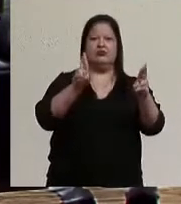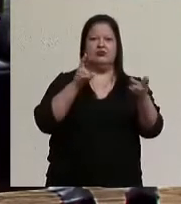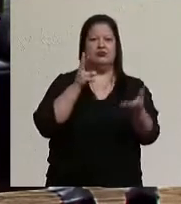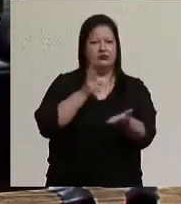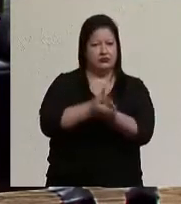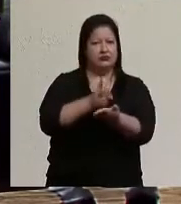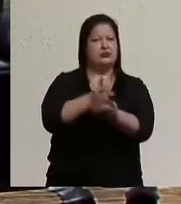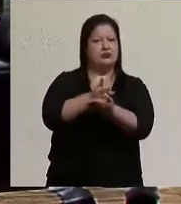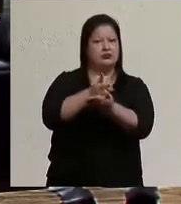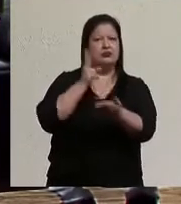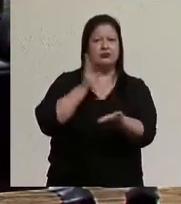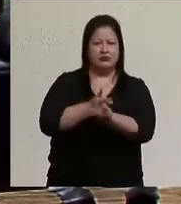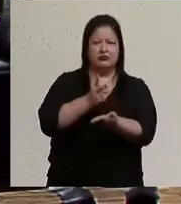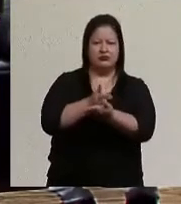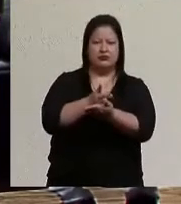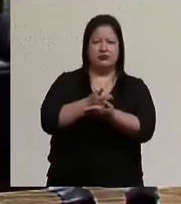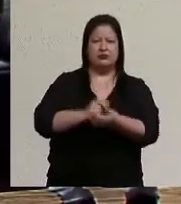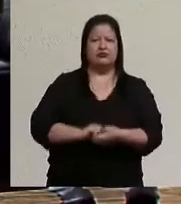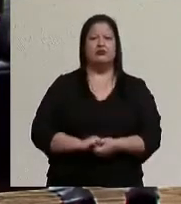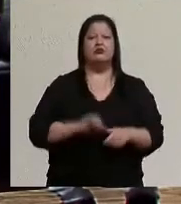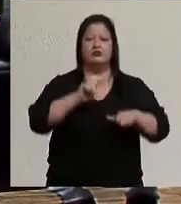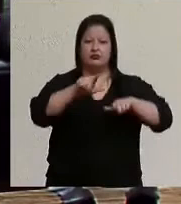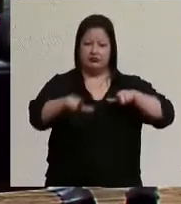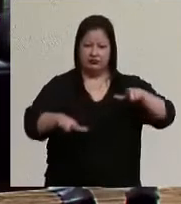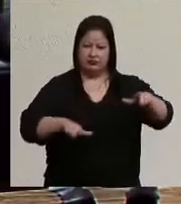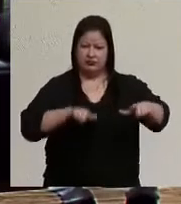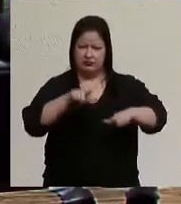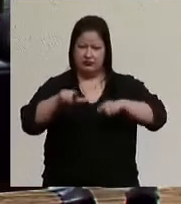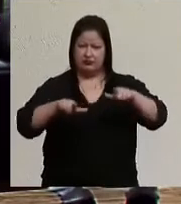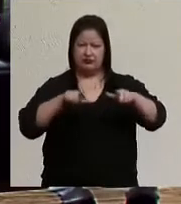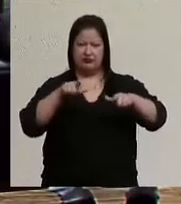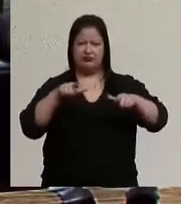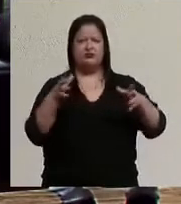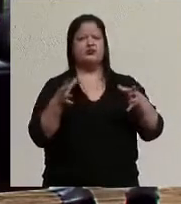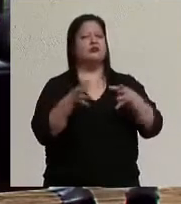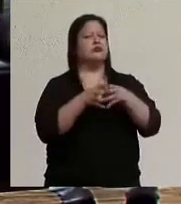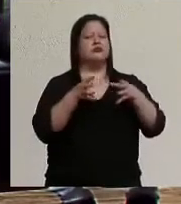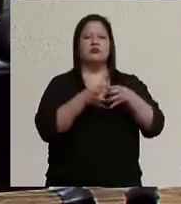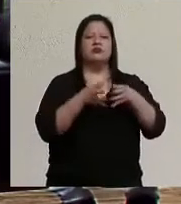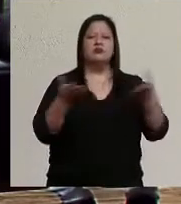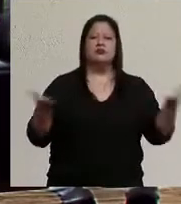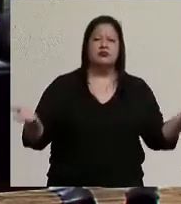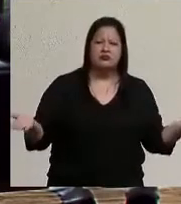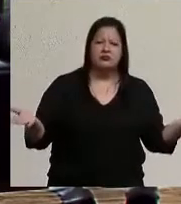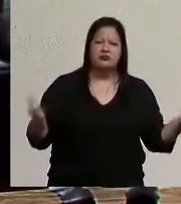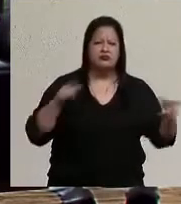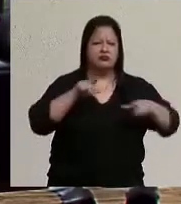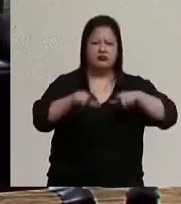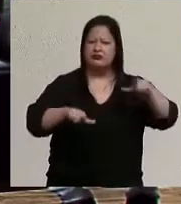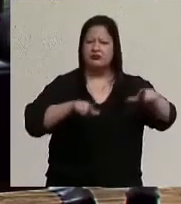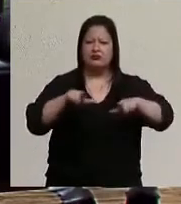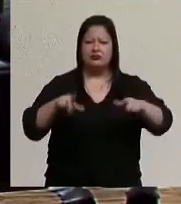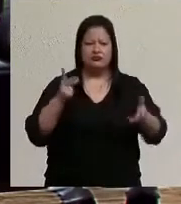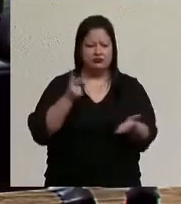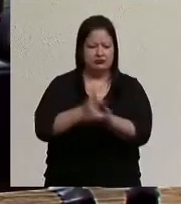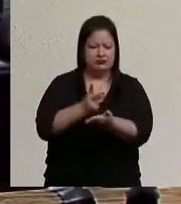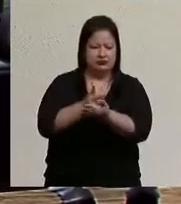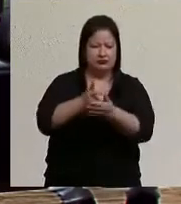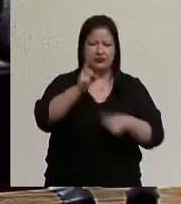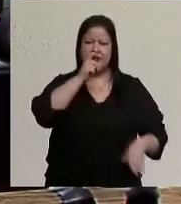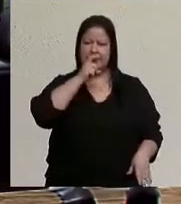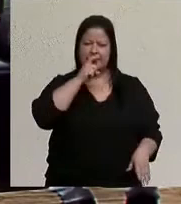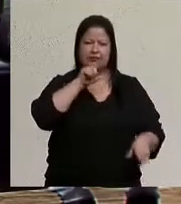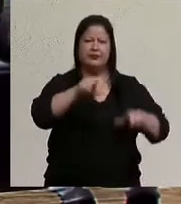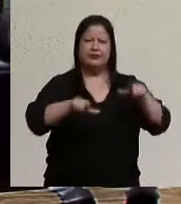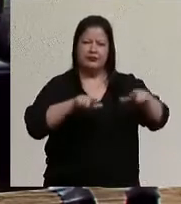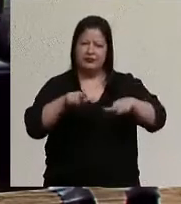Entendeu pô eu sou trabalhador eu sou da Comunidade pô Eu Sempre trabalhei meu pai meu